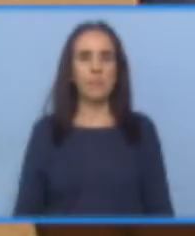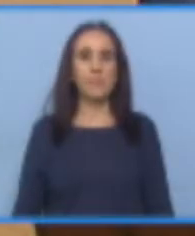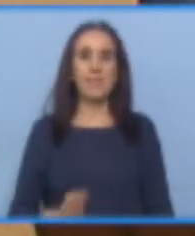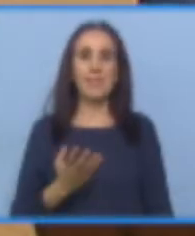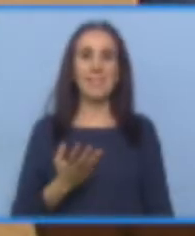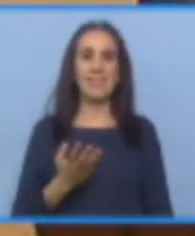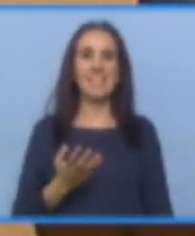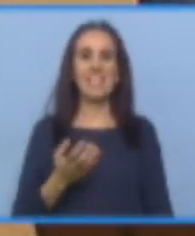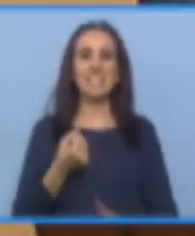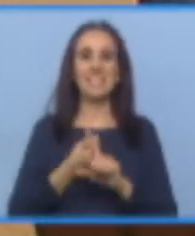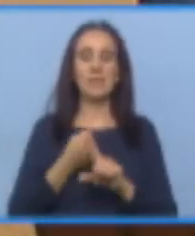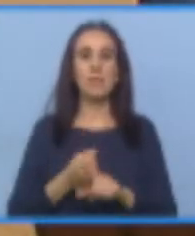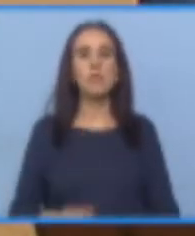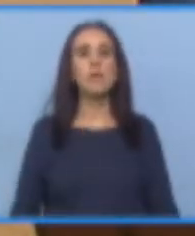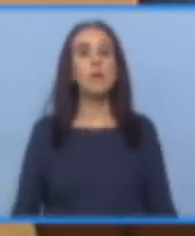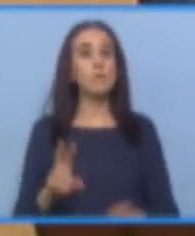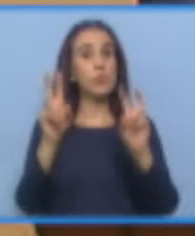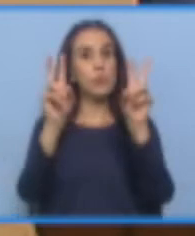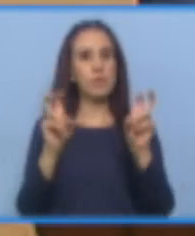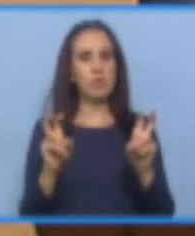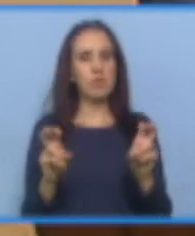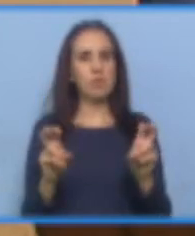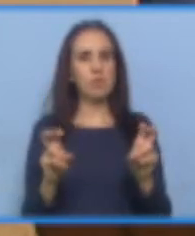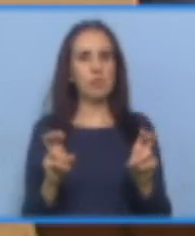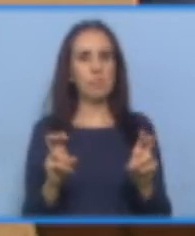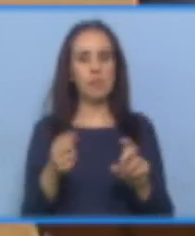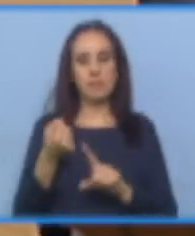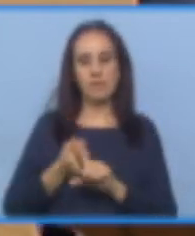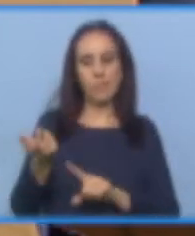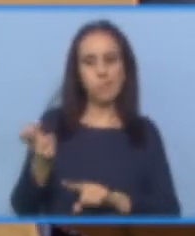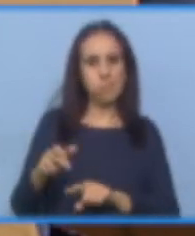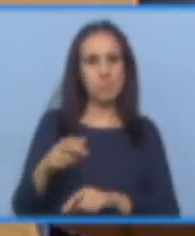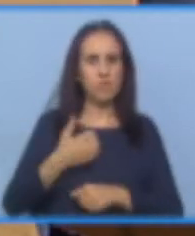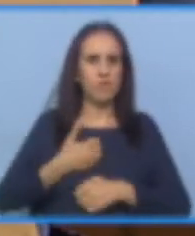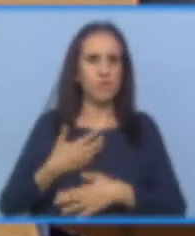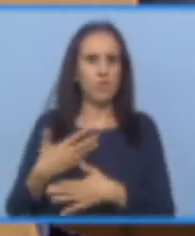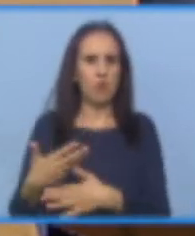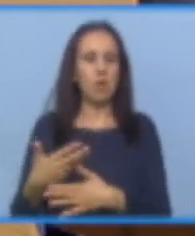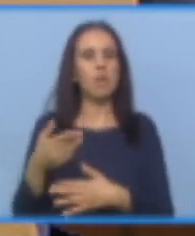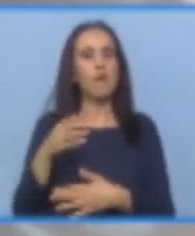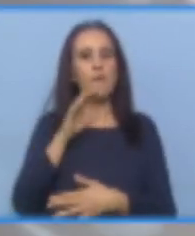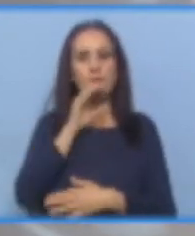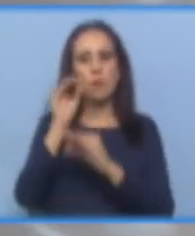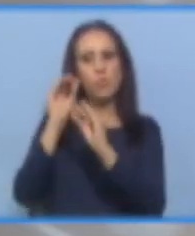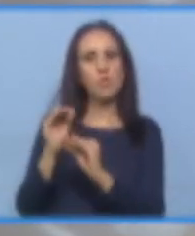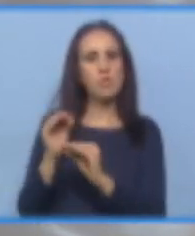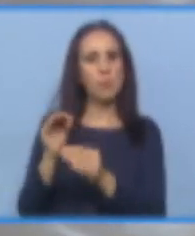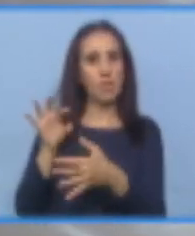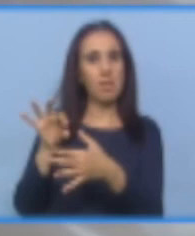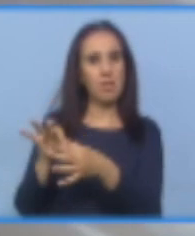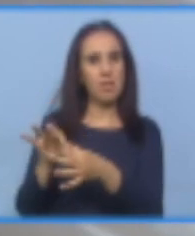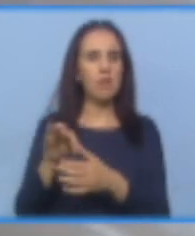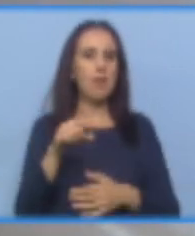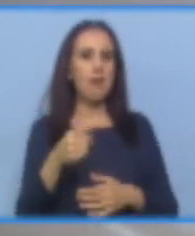É que por vezes o tema pode ser analisado a partir dos desafios que se colocam no âmbito profissional, na educação com os filhos. Há aqui um